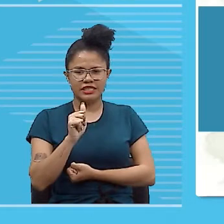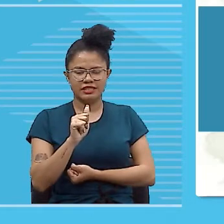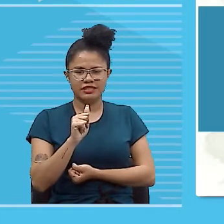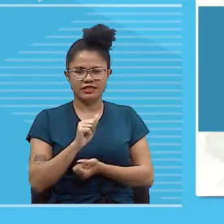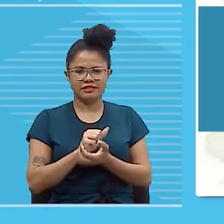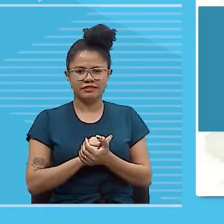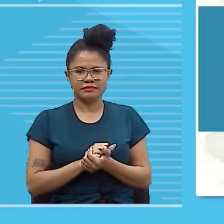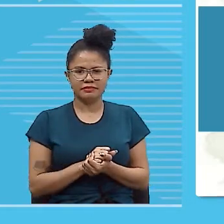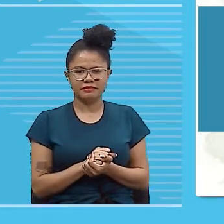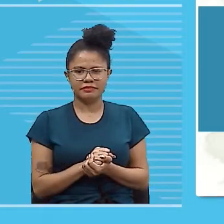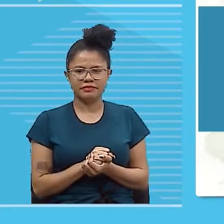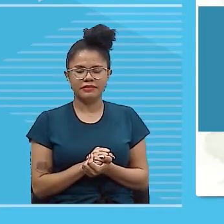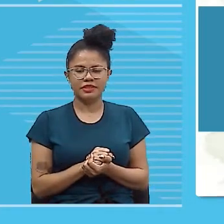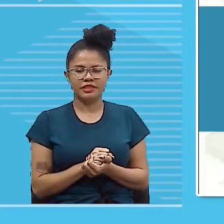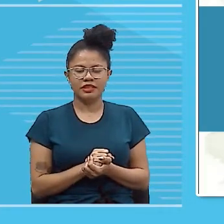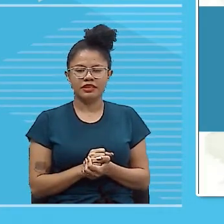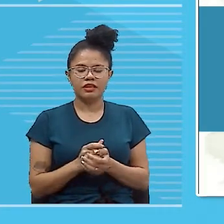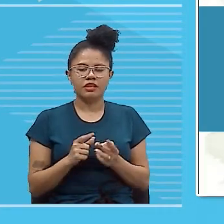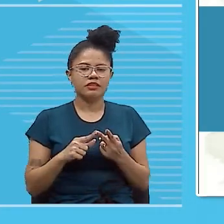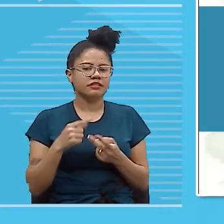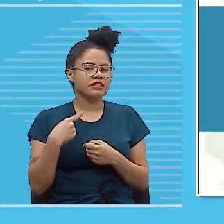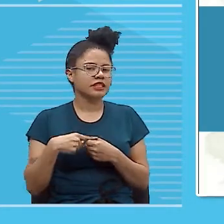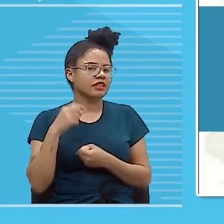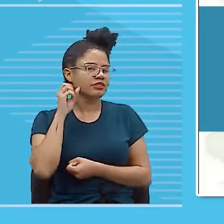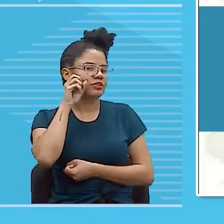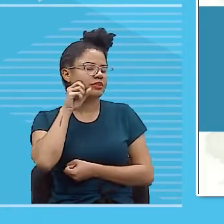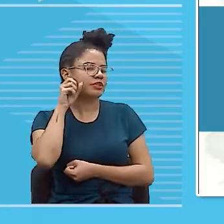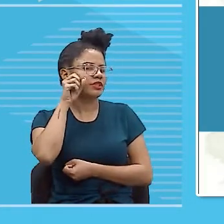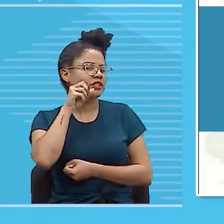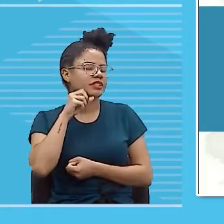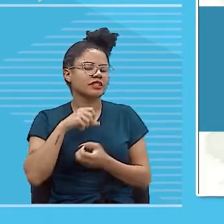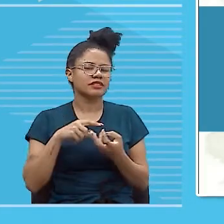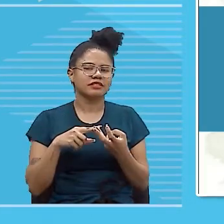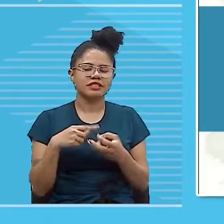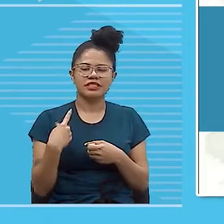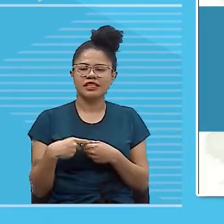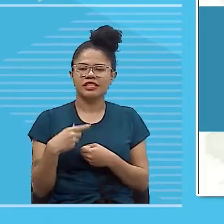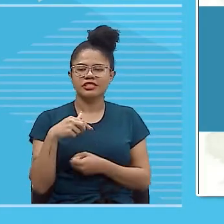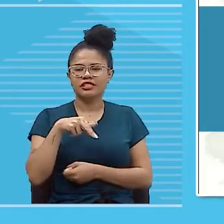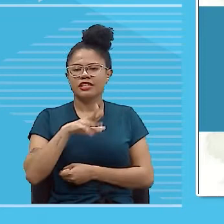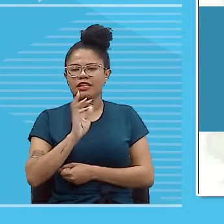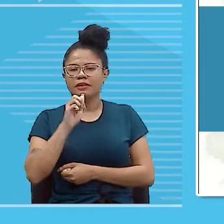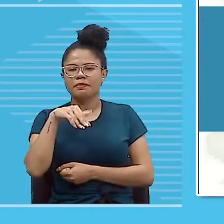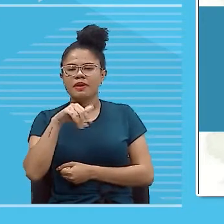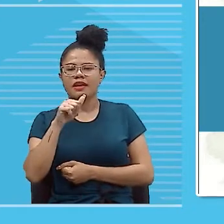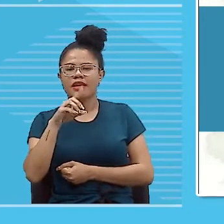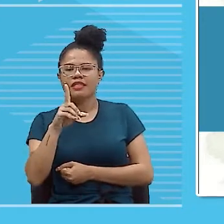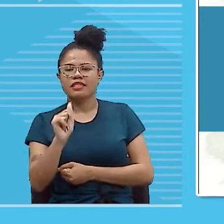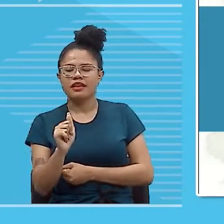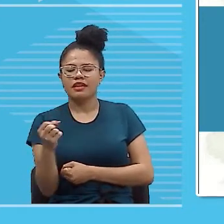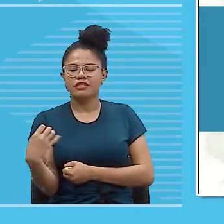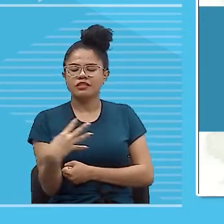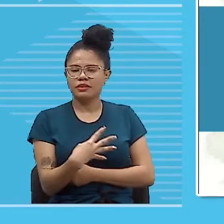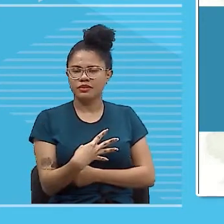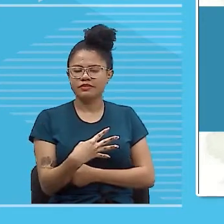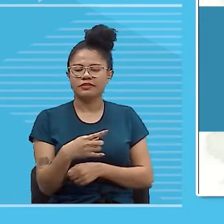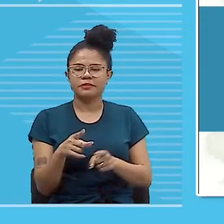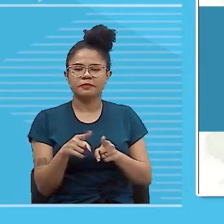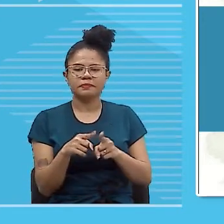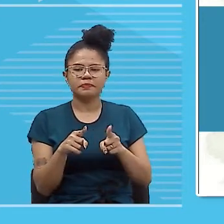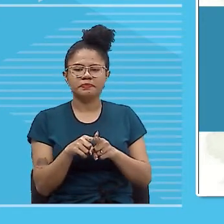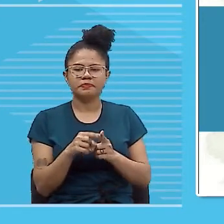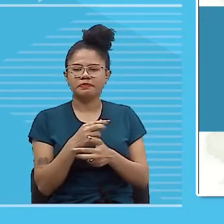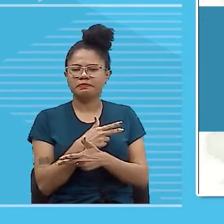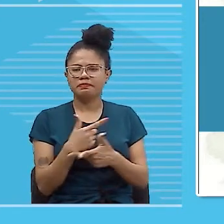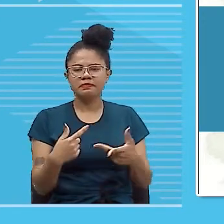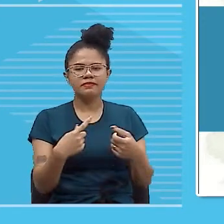lado Oeiras queimada nova e Santa Rosa do Piauí forte abraço aí